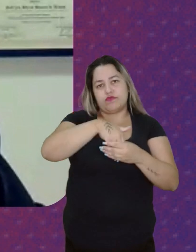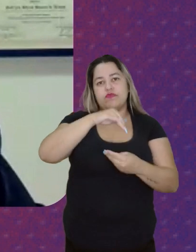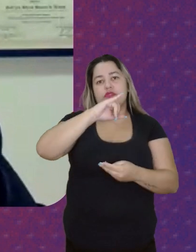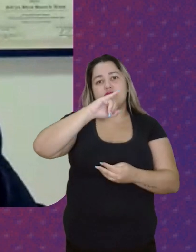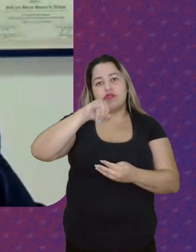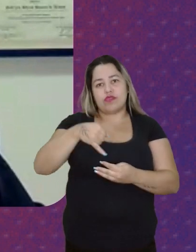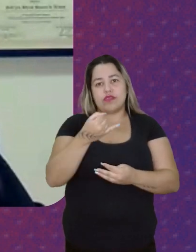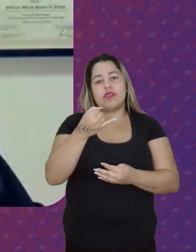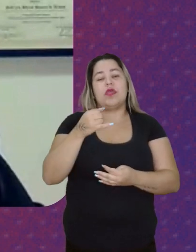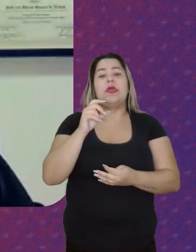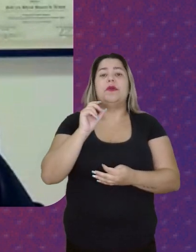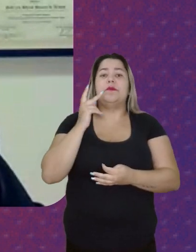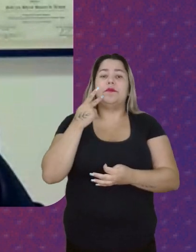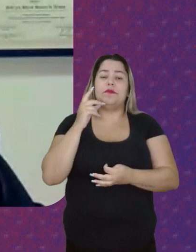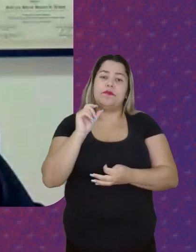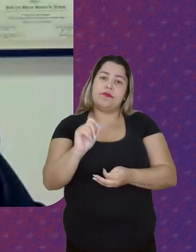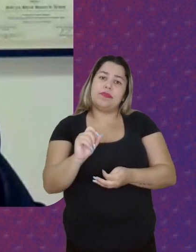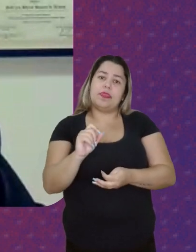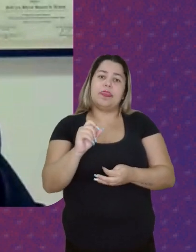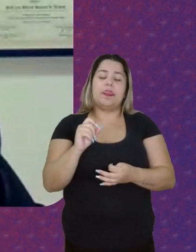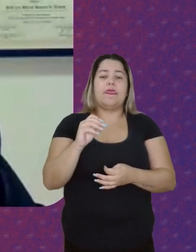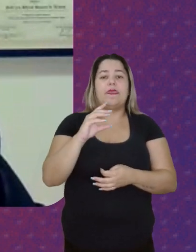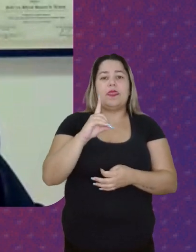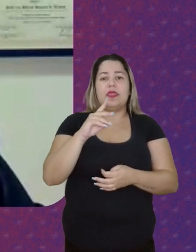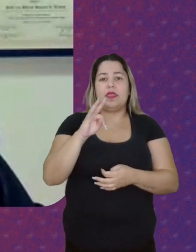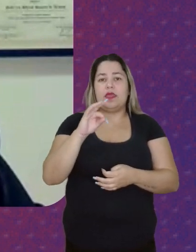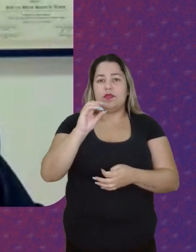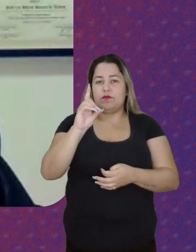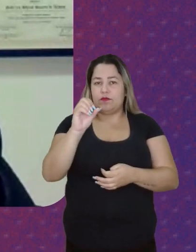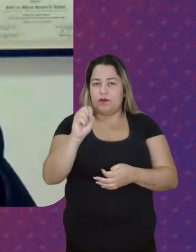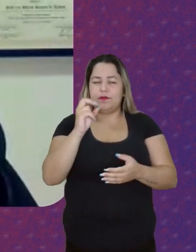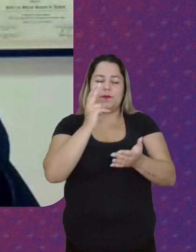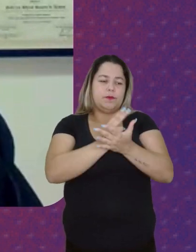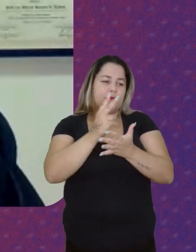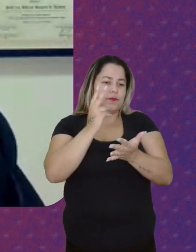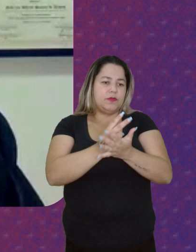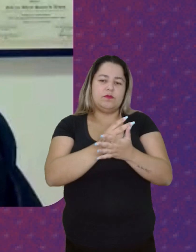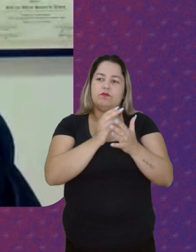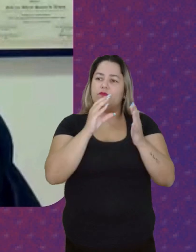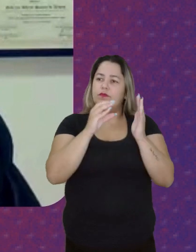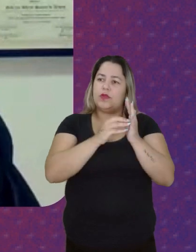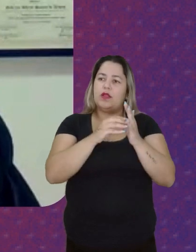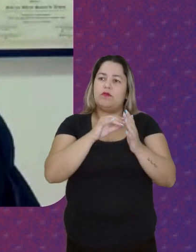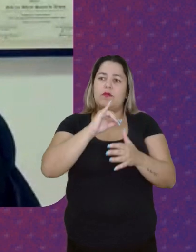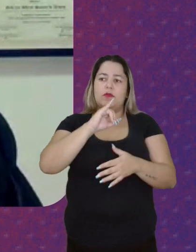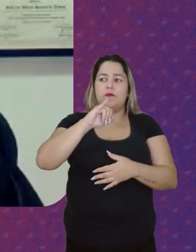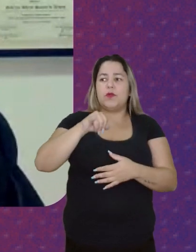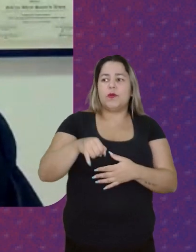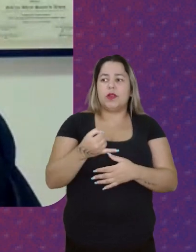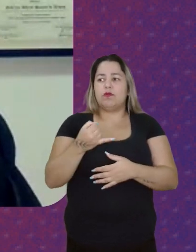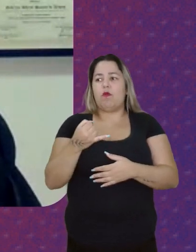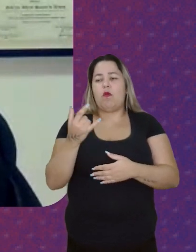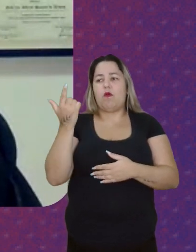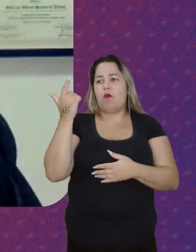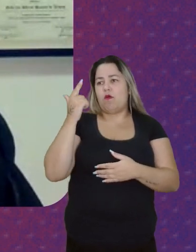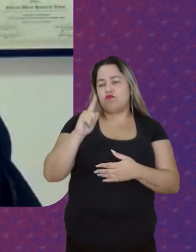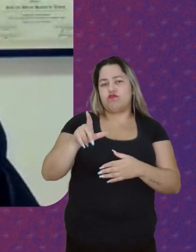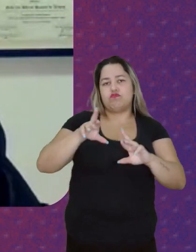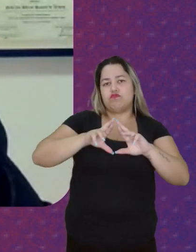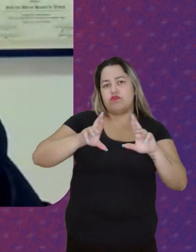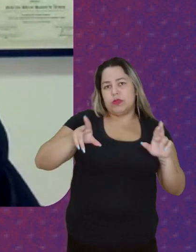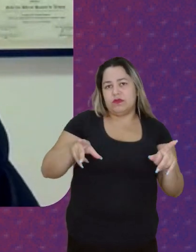aproveitado apenas pelos candidatos do mesmo partido, o meu voto não vai ser aproveitado por candidatos de partidos